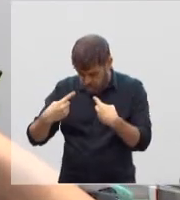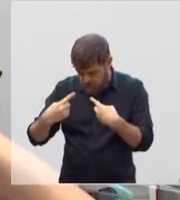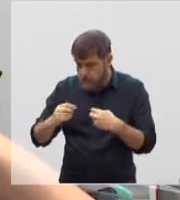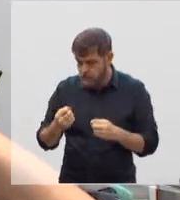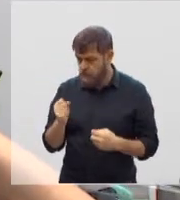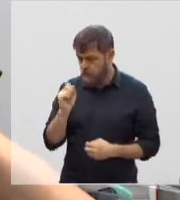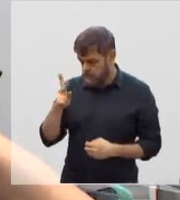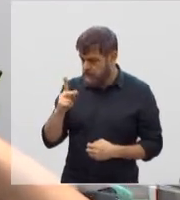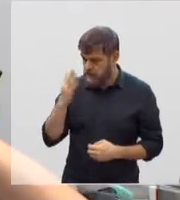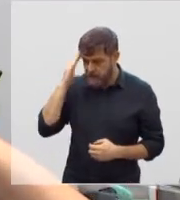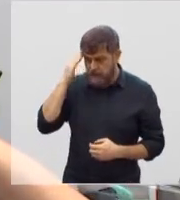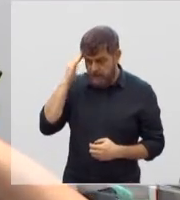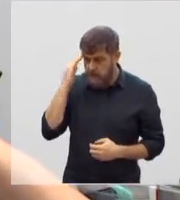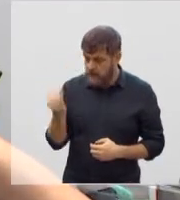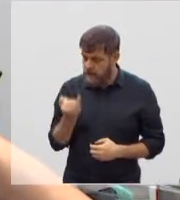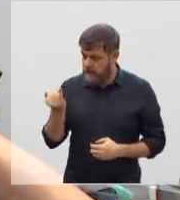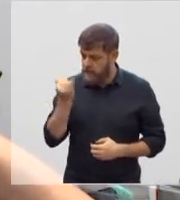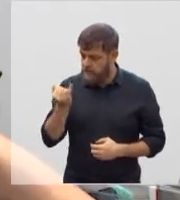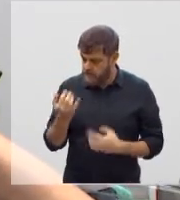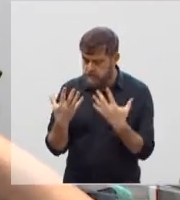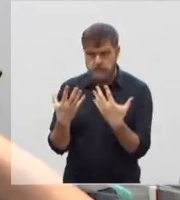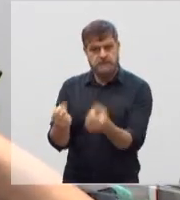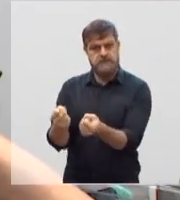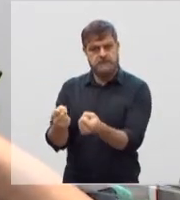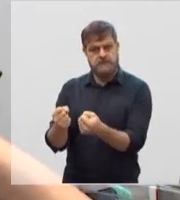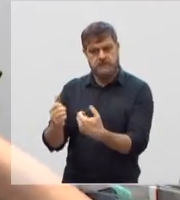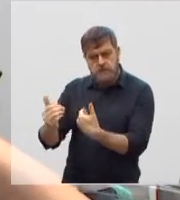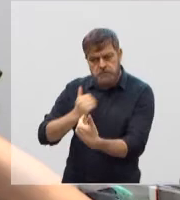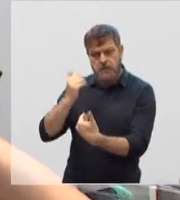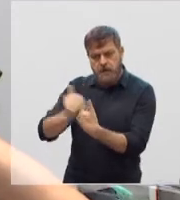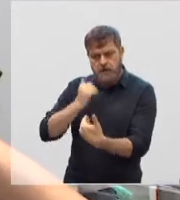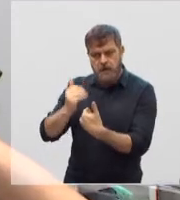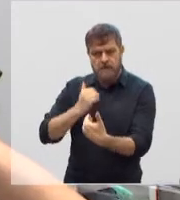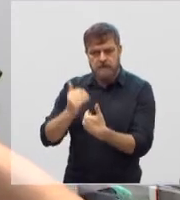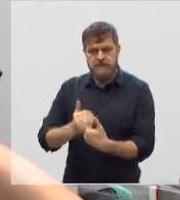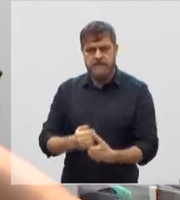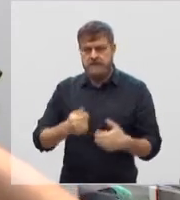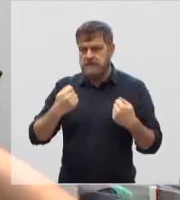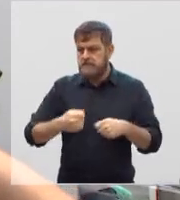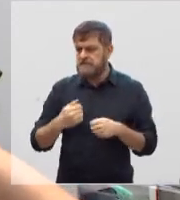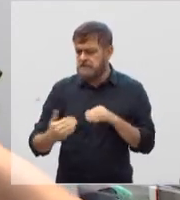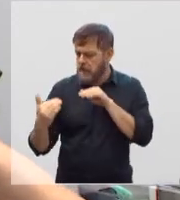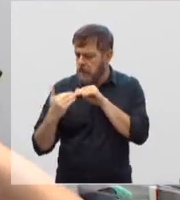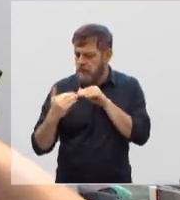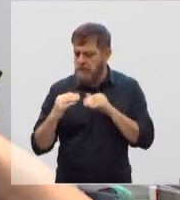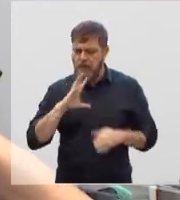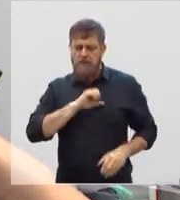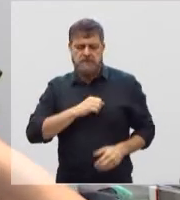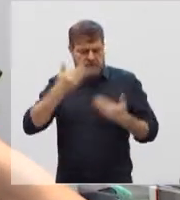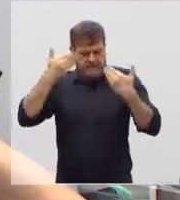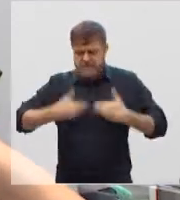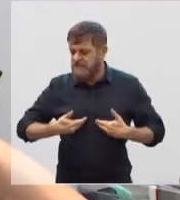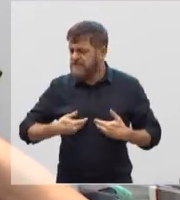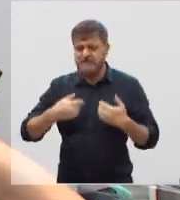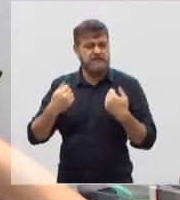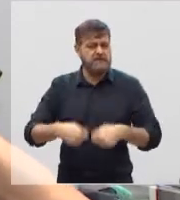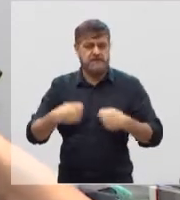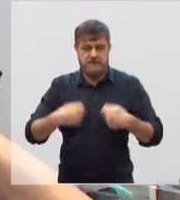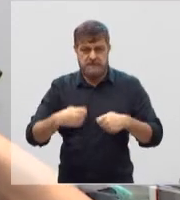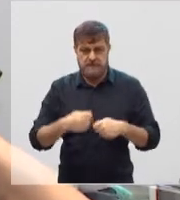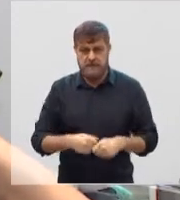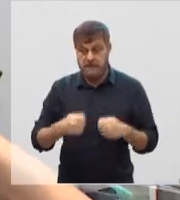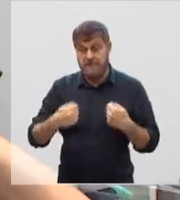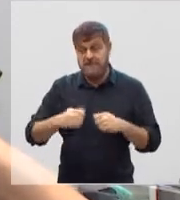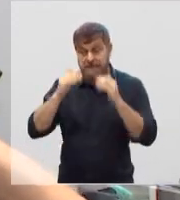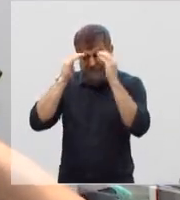ideologicamente contrárias. Para mim é importante ouvir o que elas têm a dizer. Eu sempre digo, ninguém precisa concordar comigo, não precisa gostar de mim, não precisa